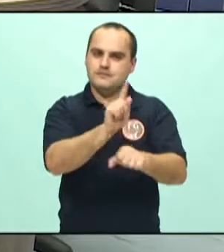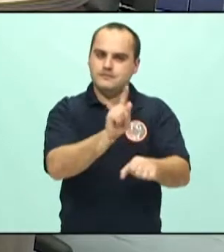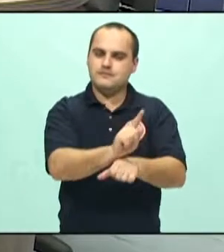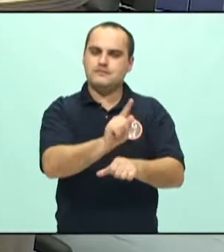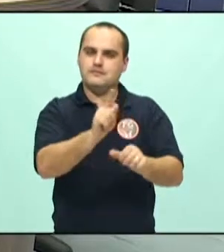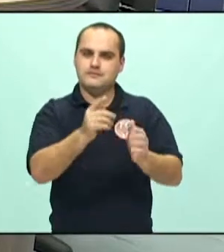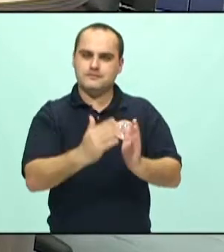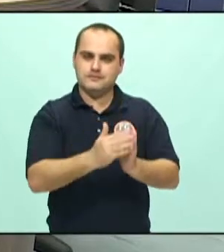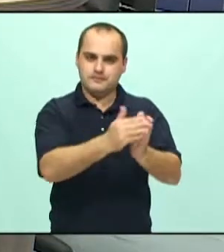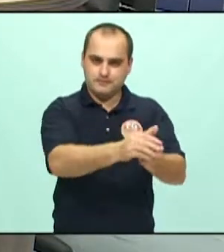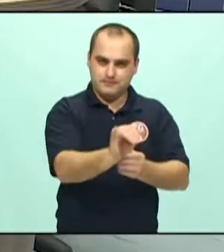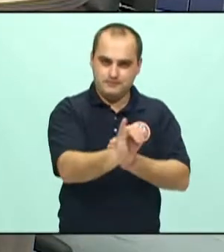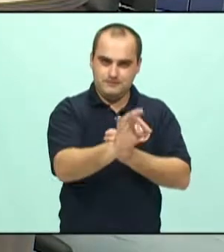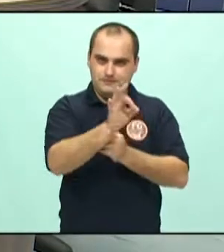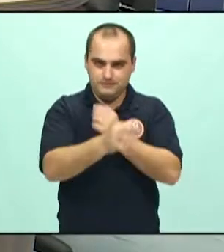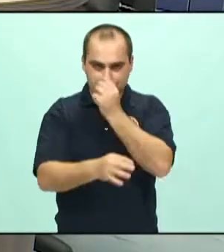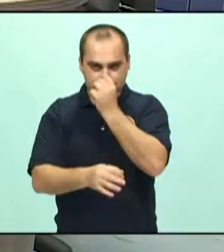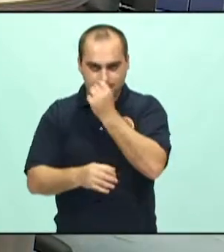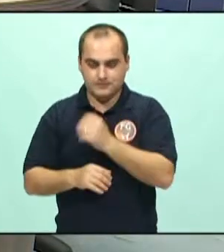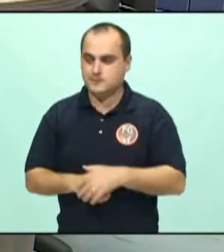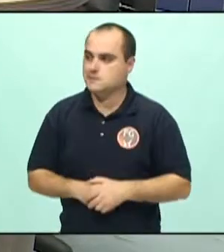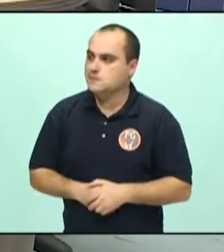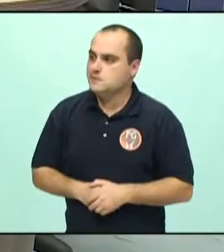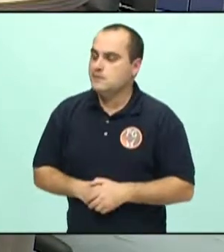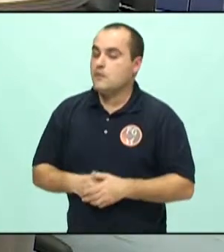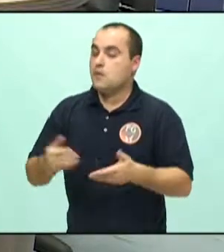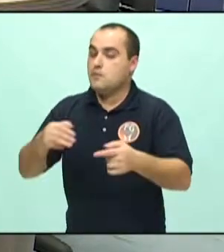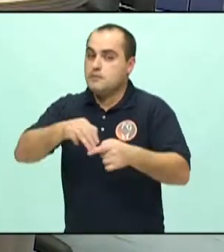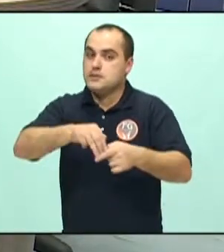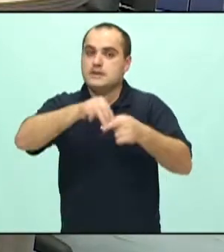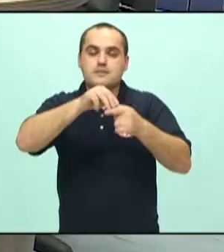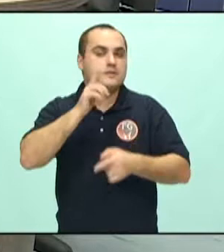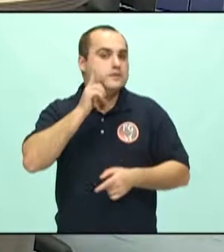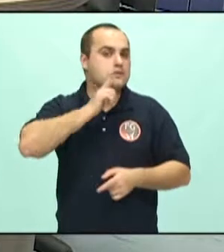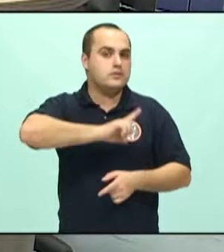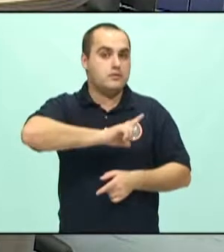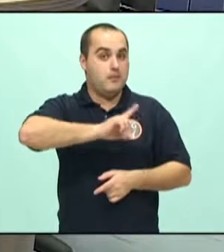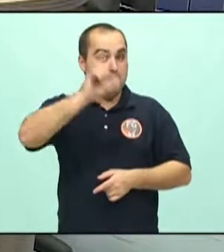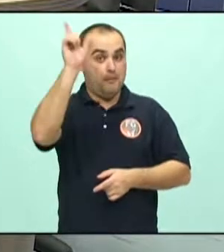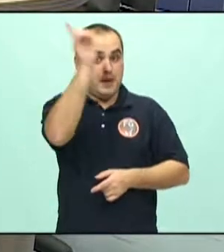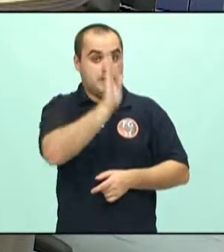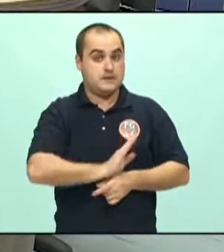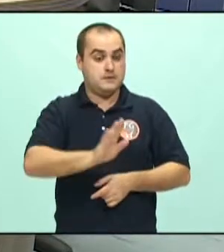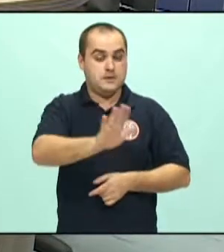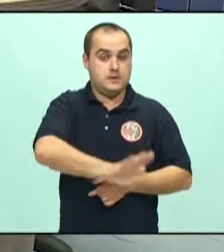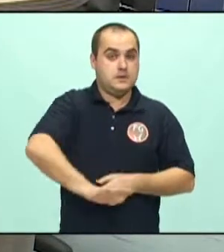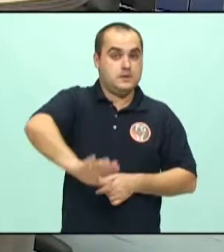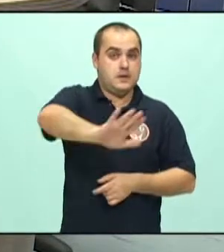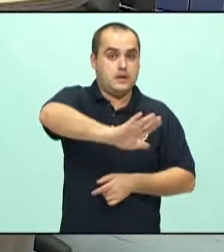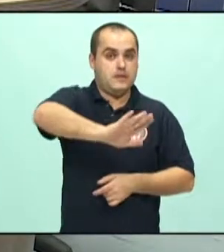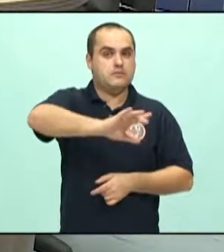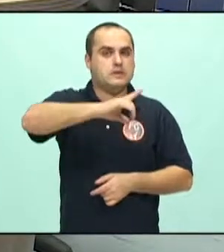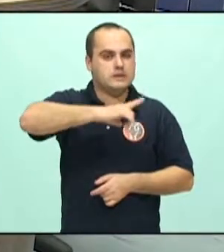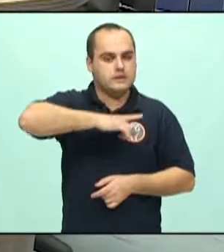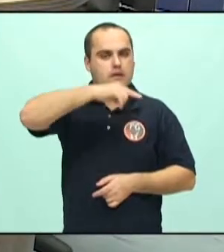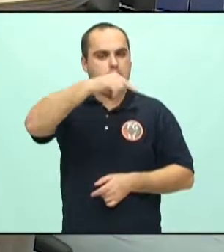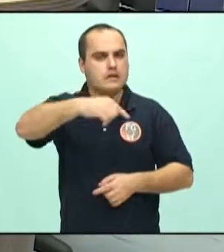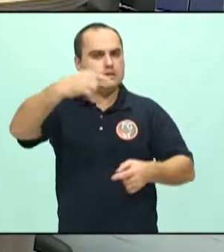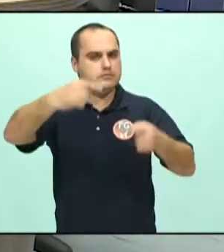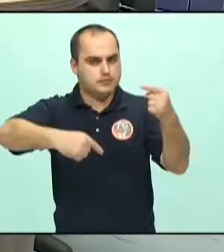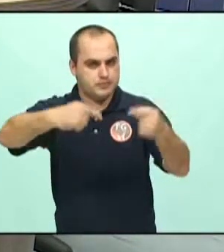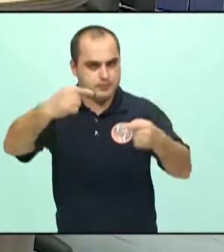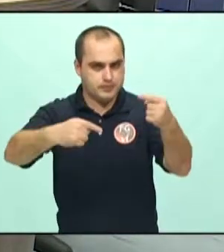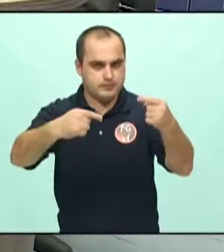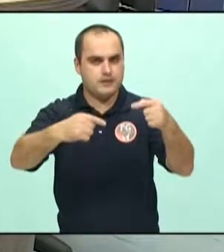berços, o município passa novamente por o país, na verdade, por essa discussão e por esse